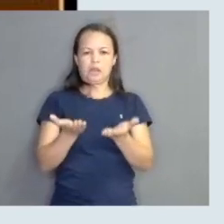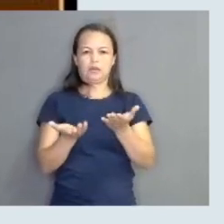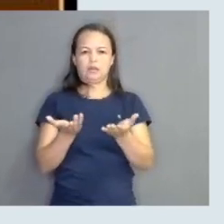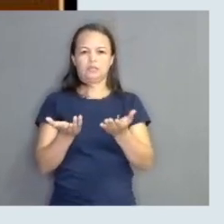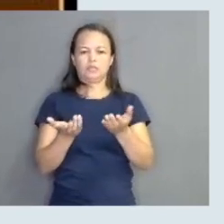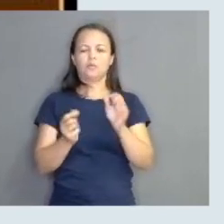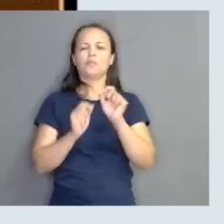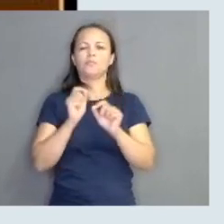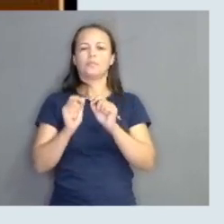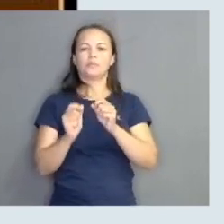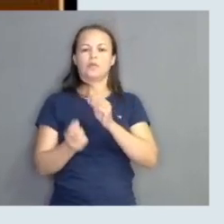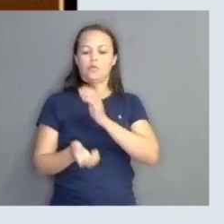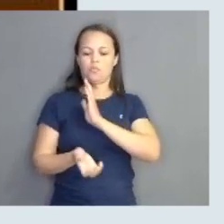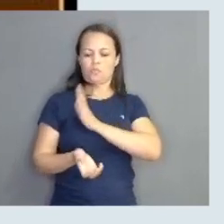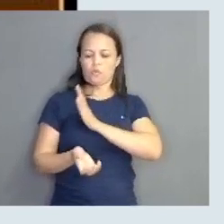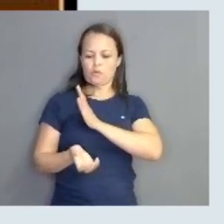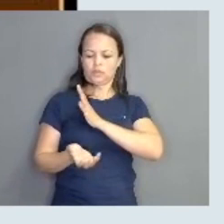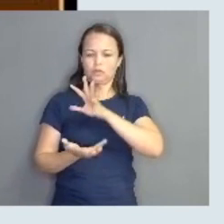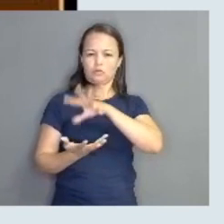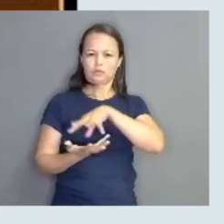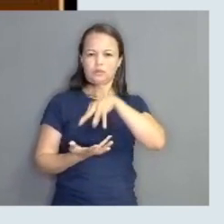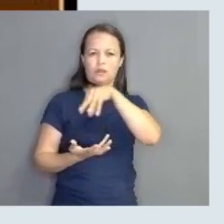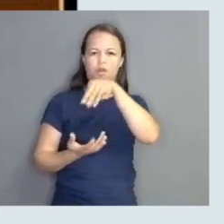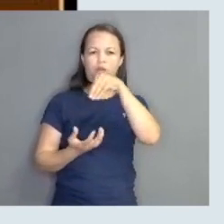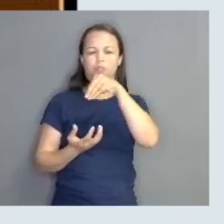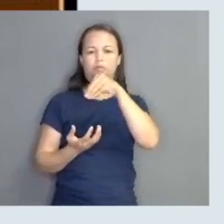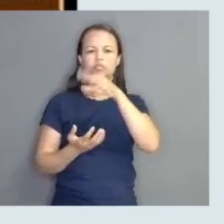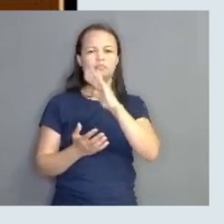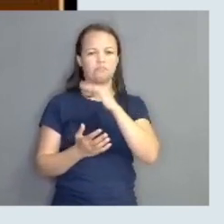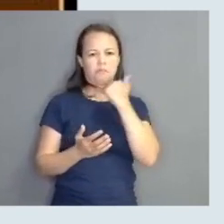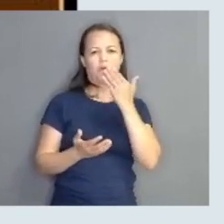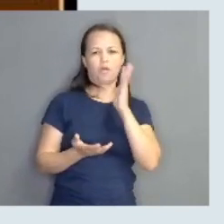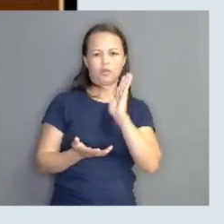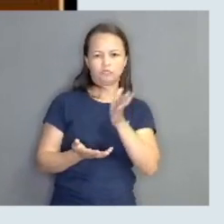coração dessa alma que já teria partido, tá, gente?